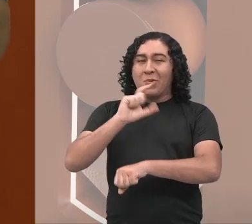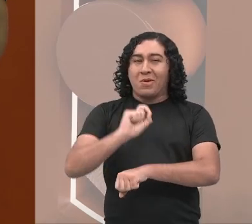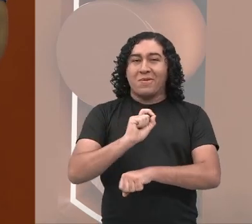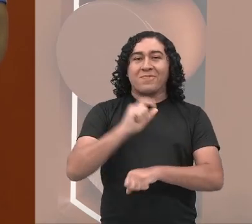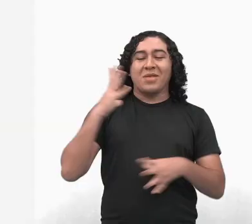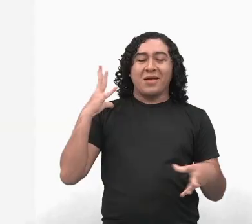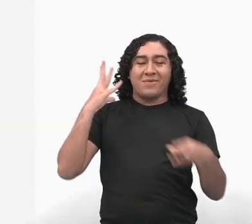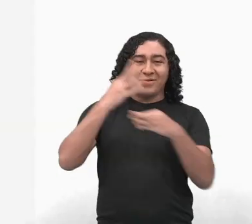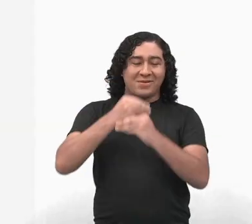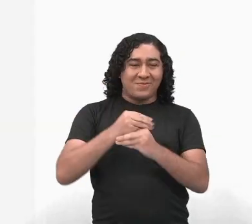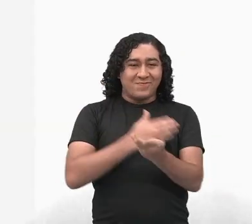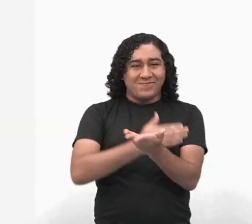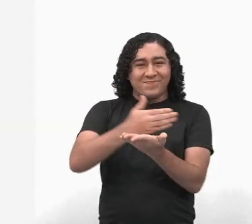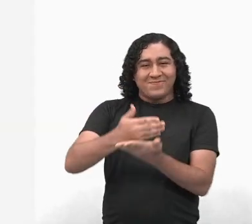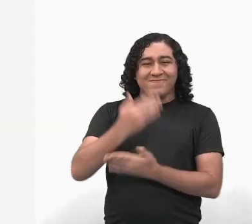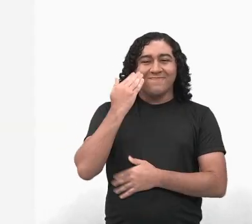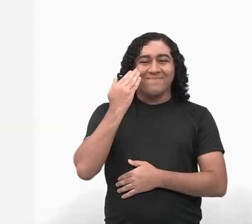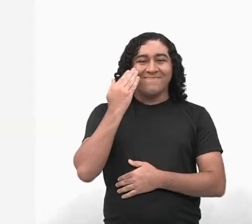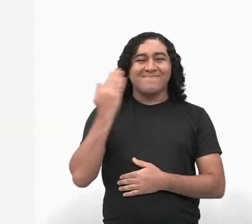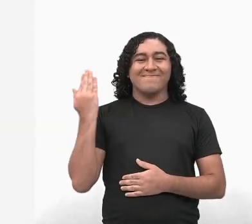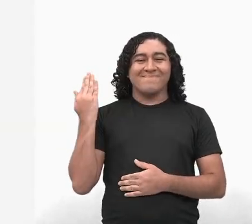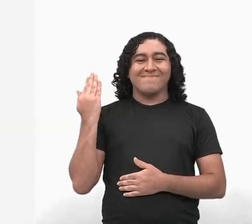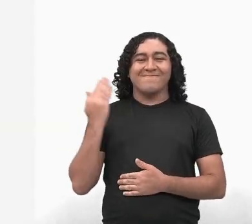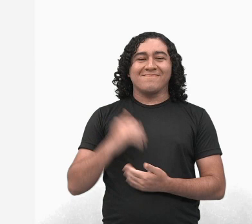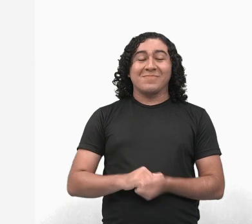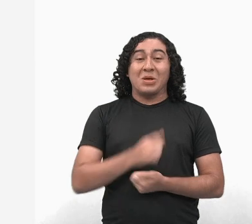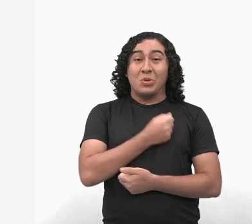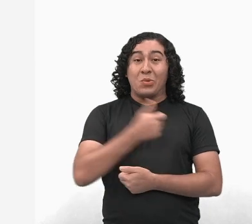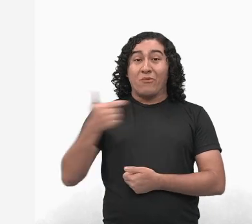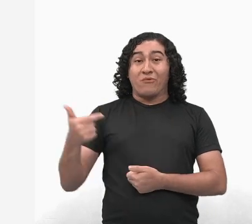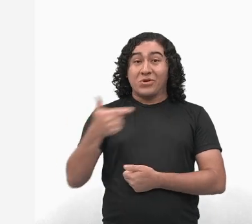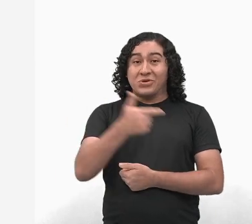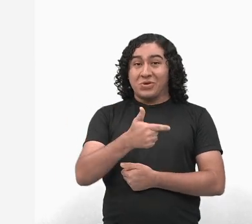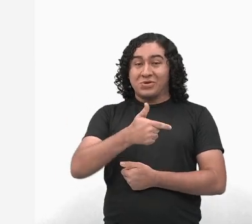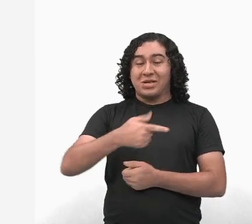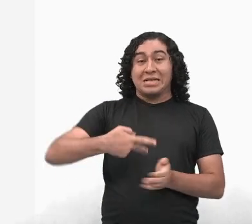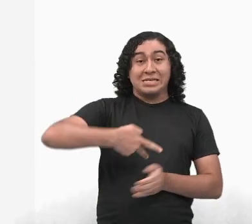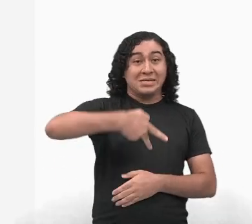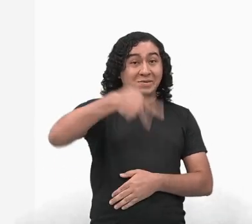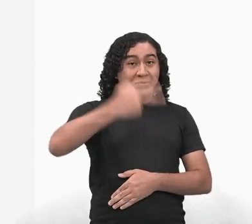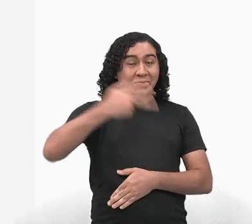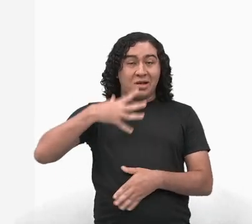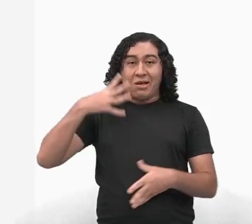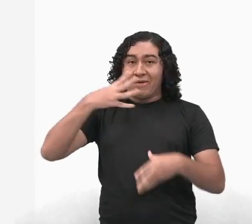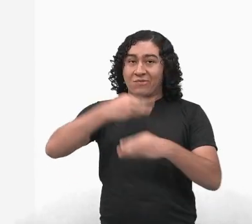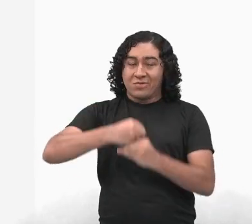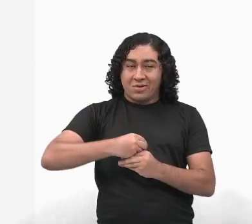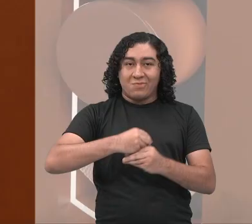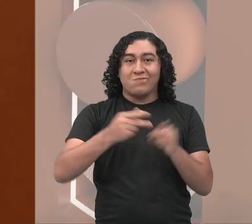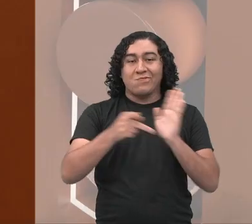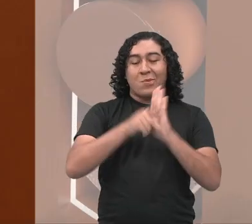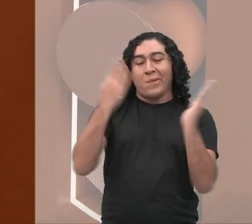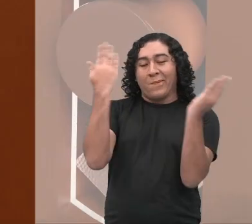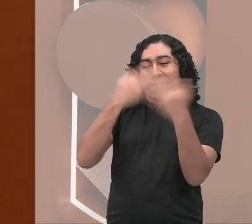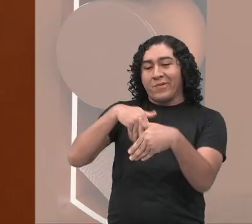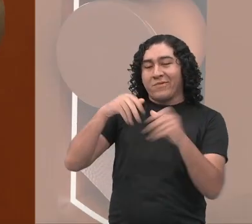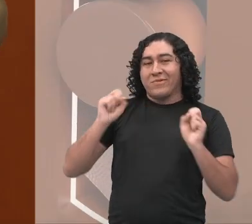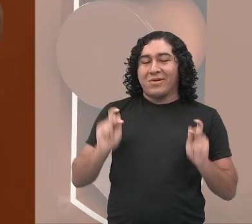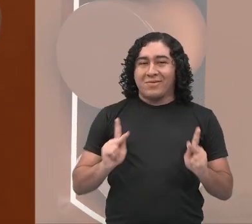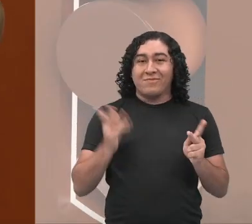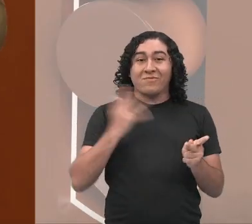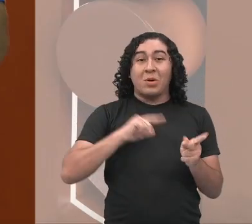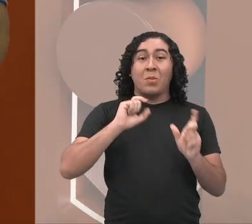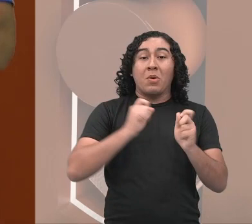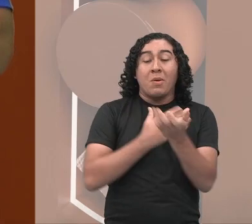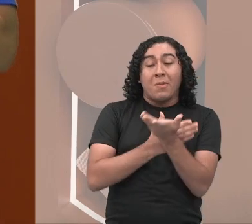nossa revisão. Vamos lá, gente. Aula de número 22, a nossa segunda revisão para a avaliação. Vamos